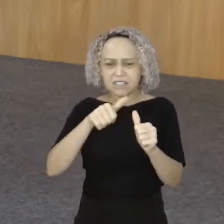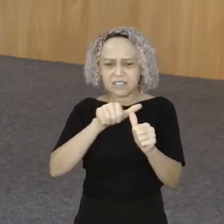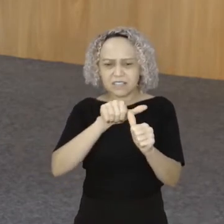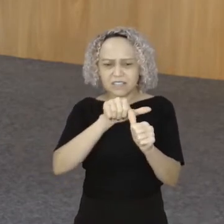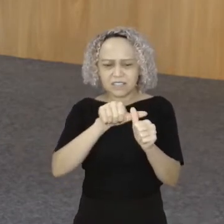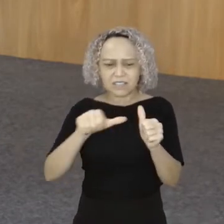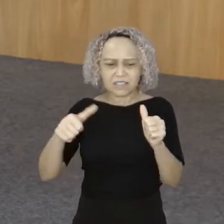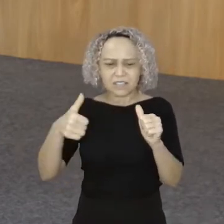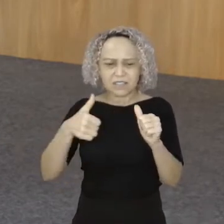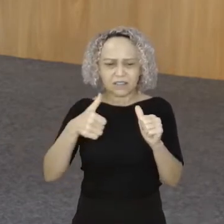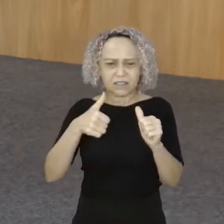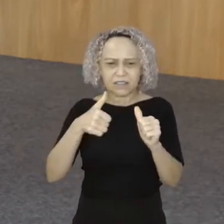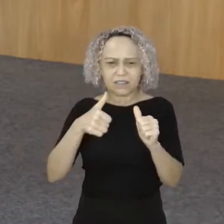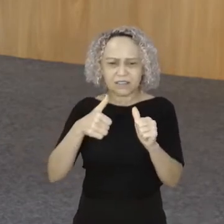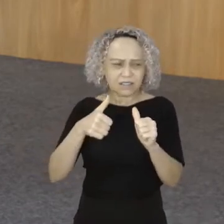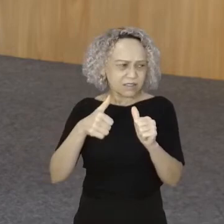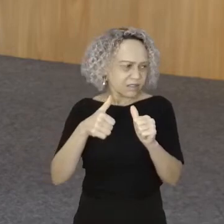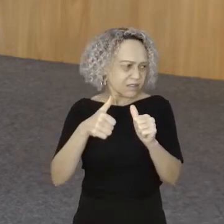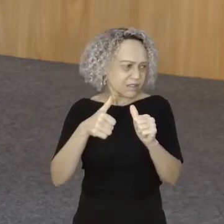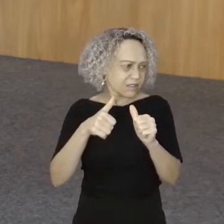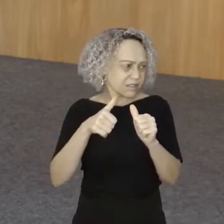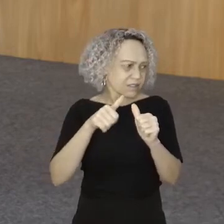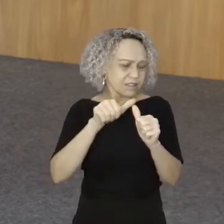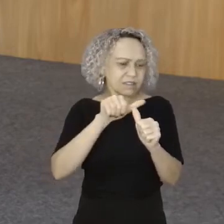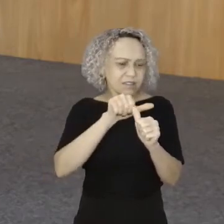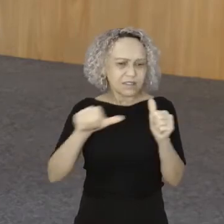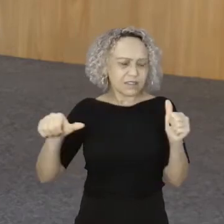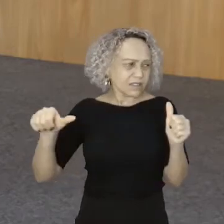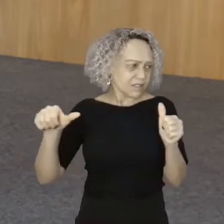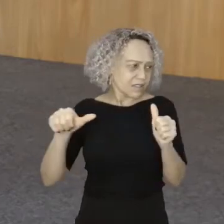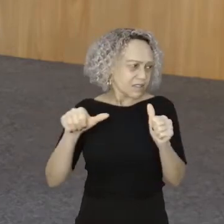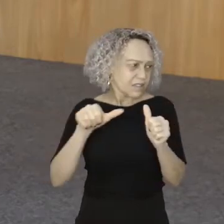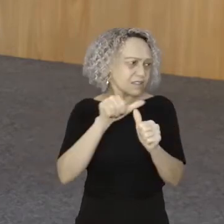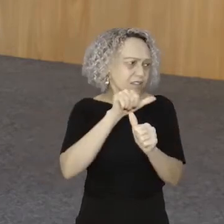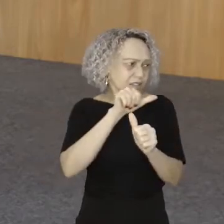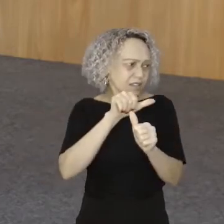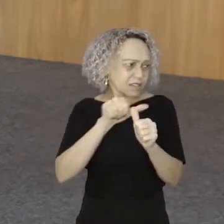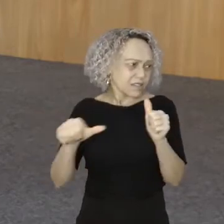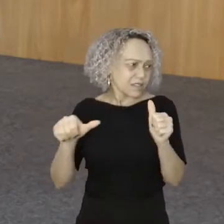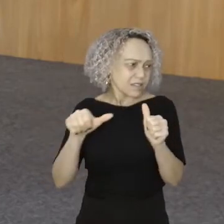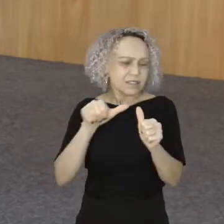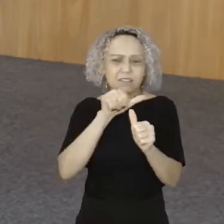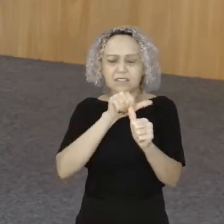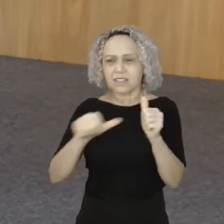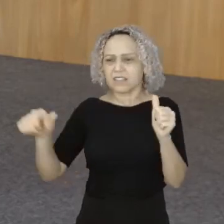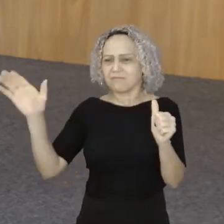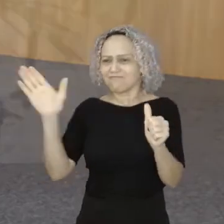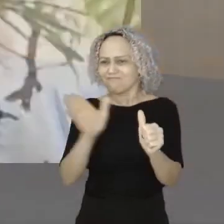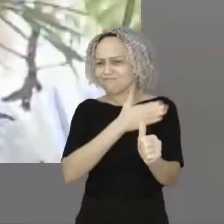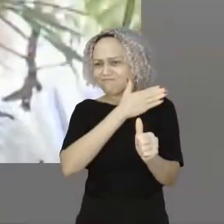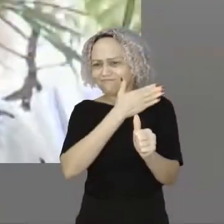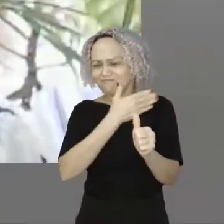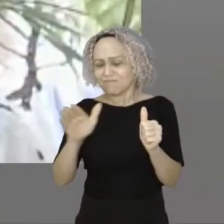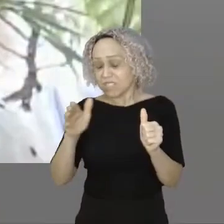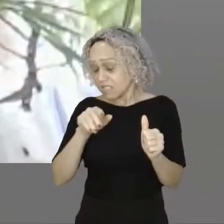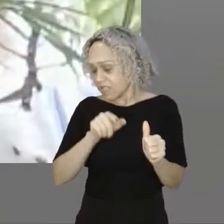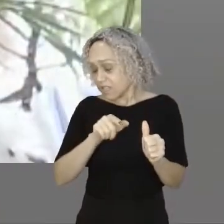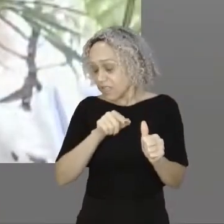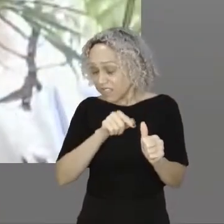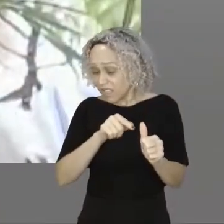também a violência de gênero no Brasil. Então, só no dia 25 de outubro, nós